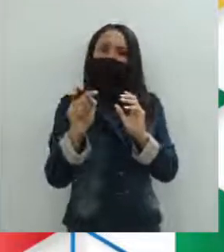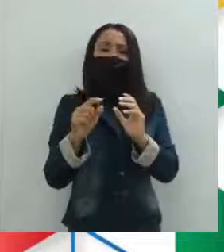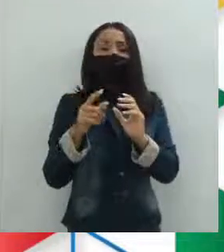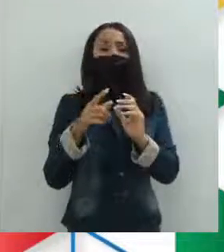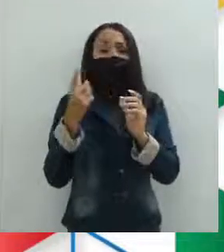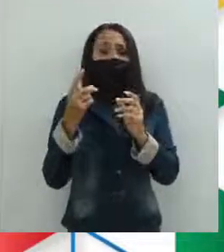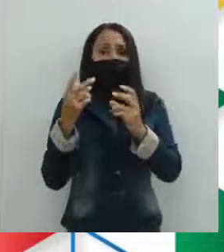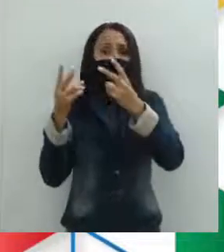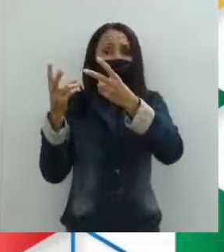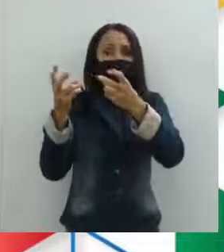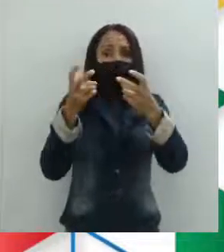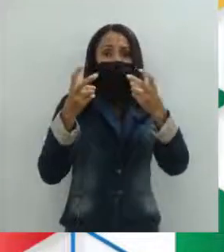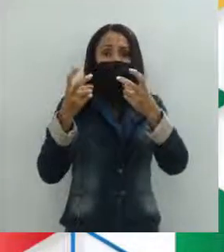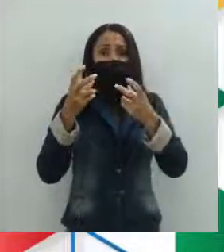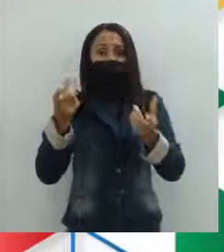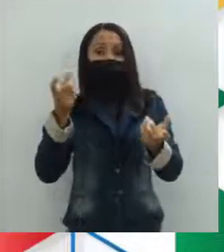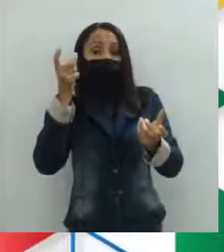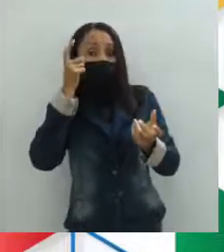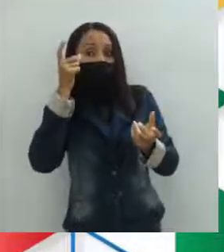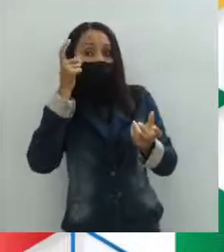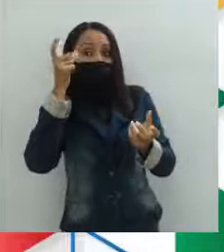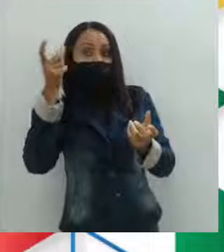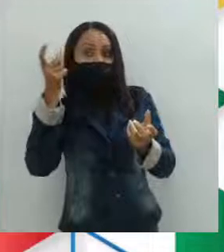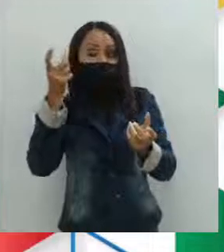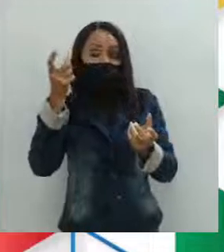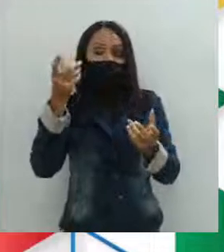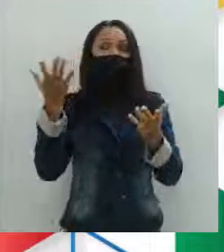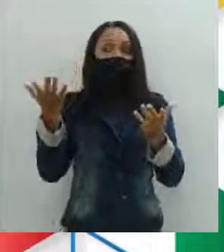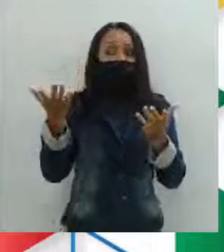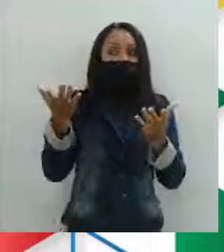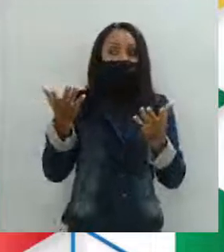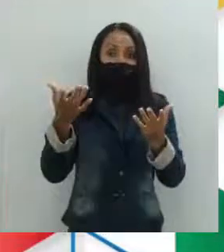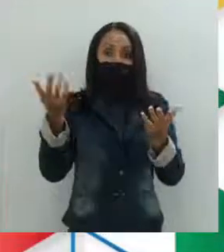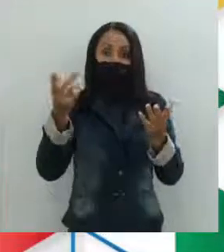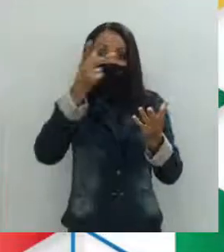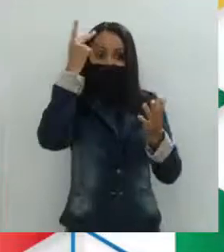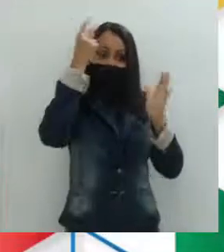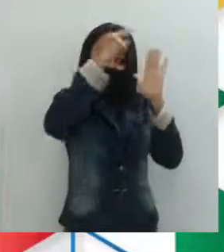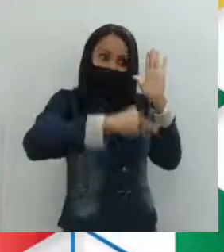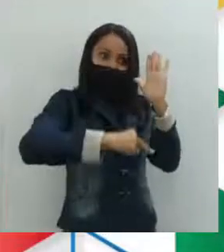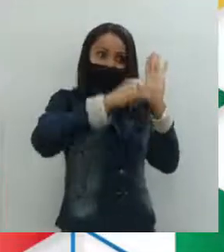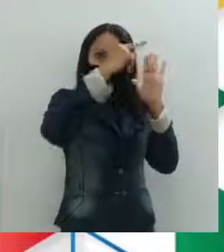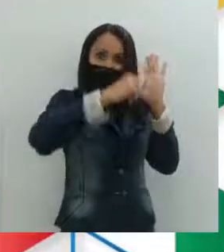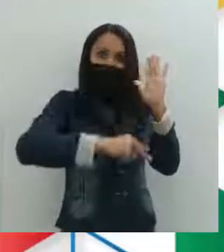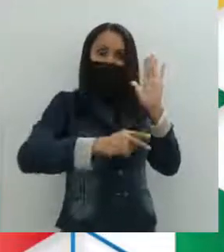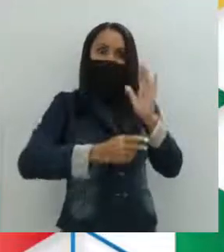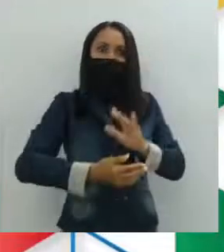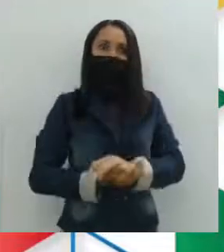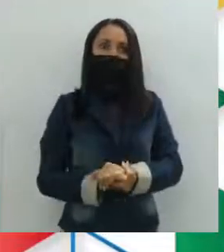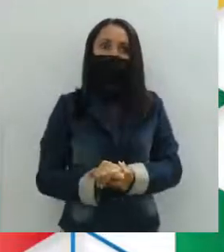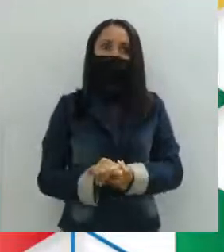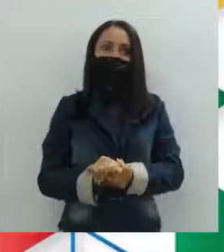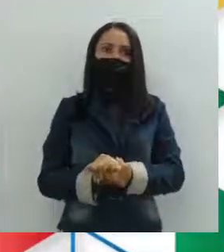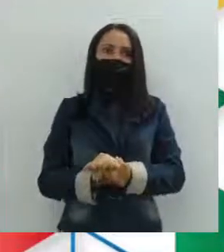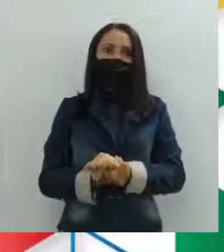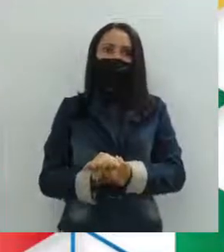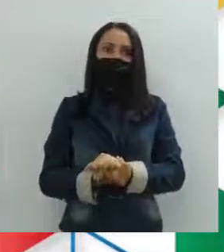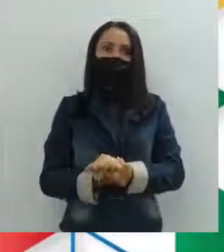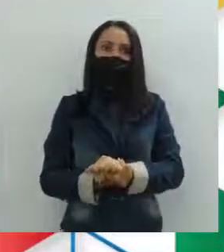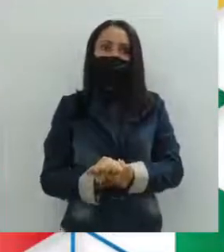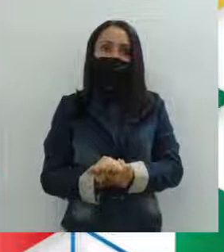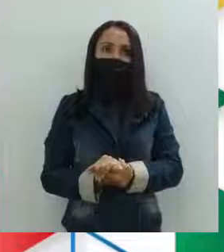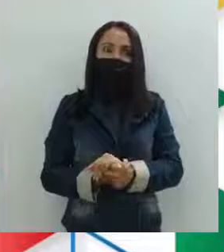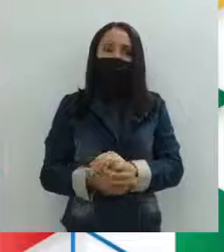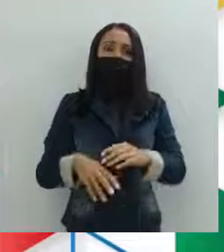que vai dar o interesse ao leitor. Vejam só, o lead ou na forma portuguesa lead, veja que